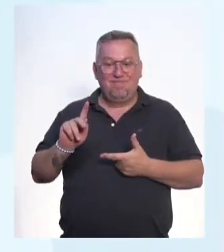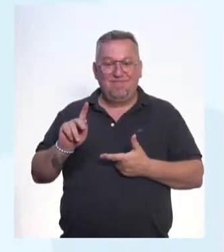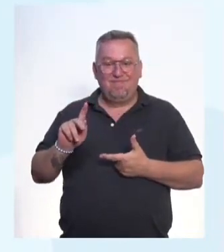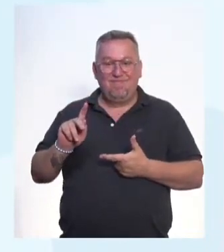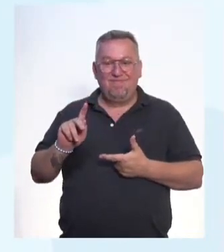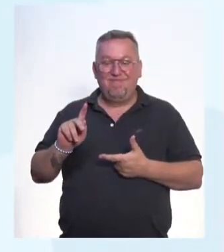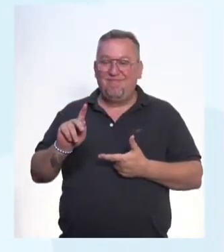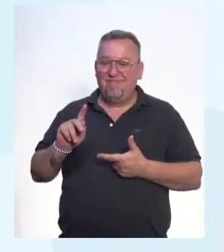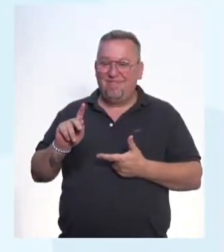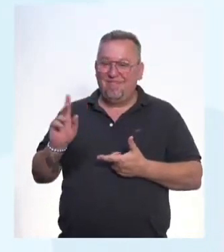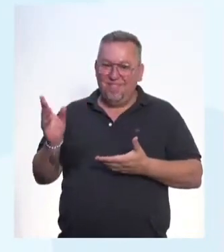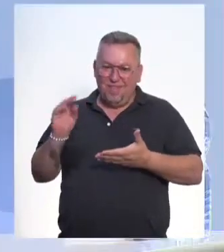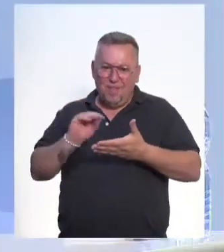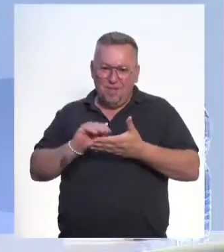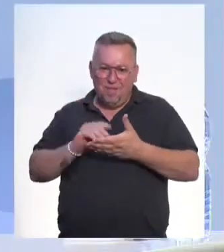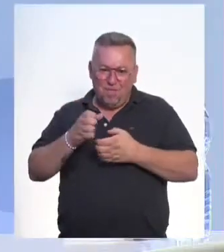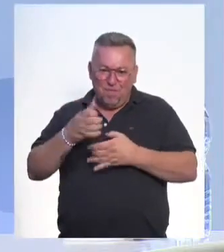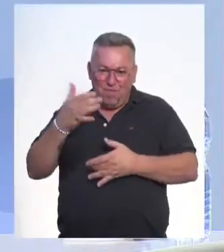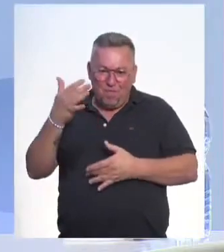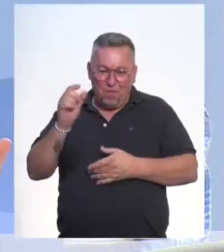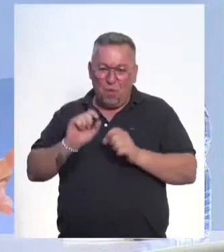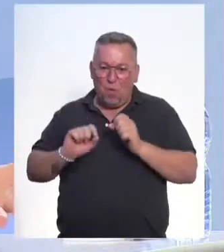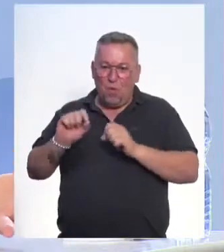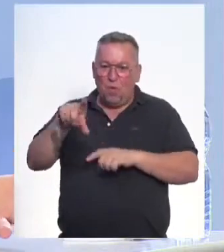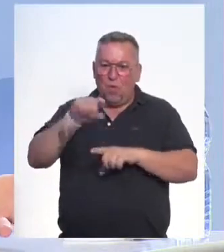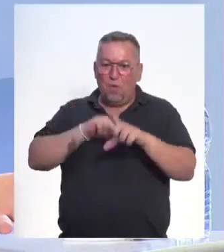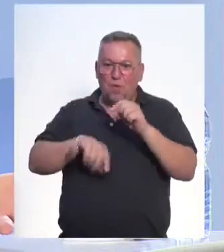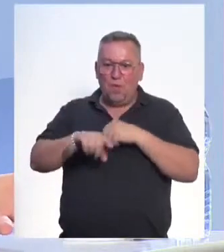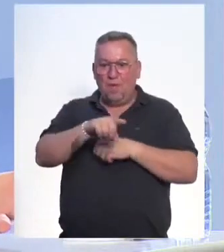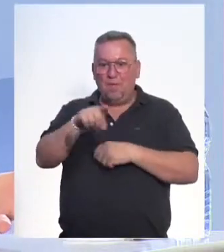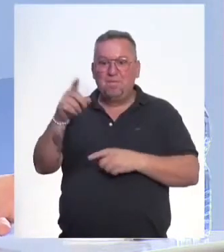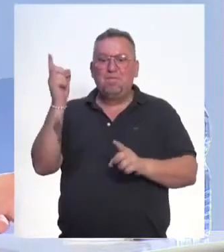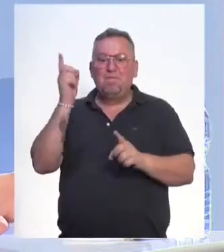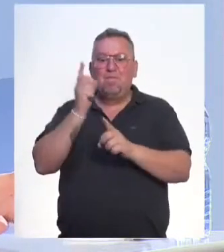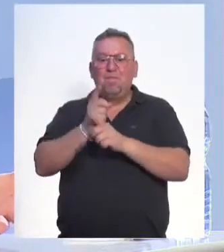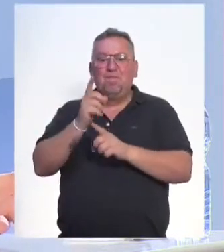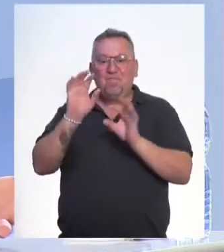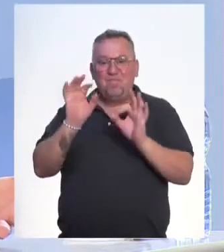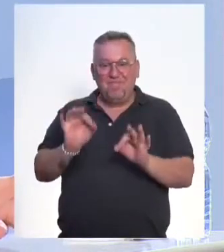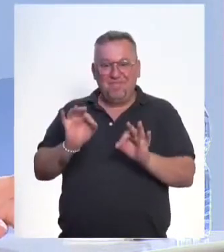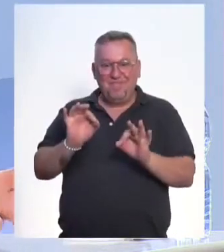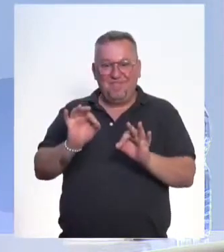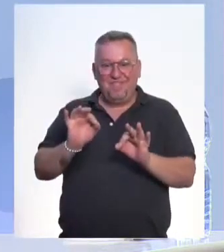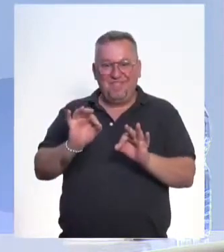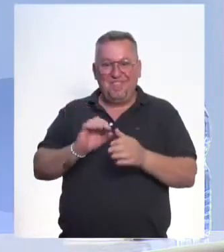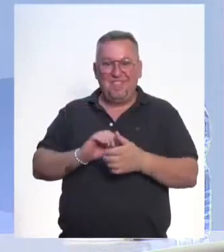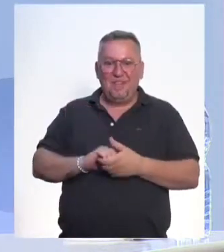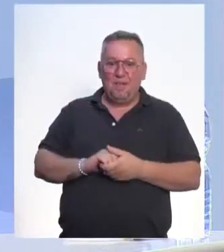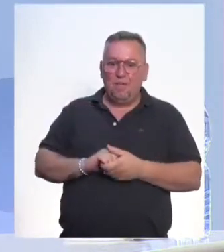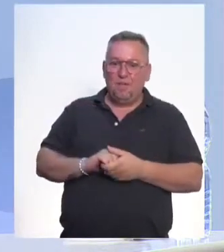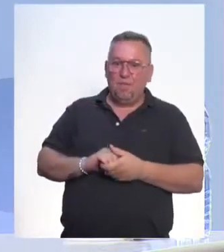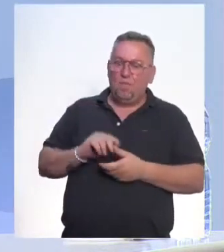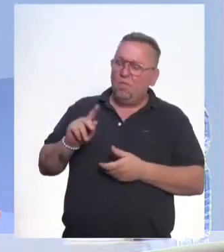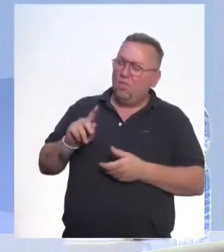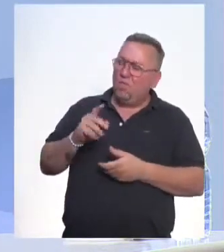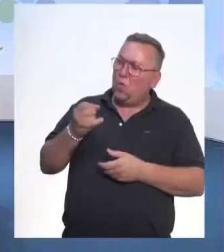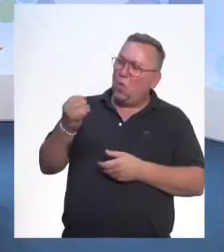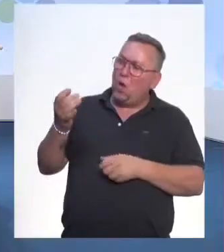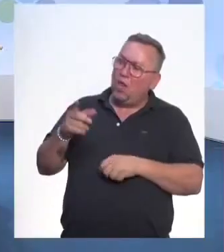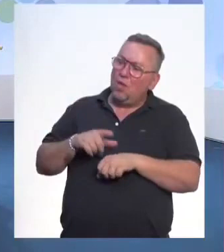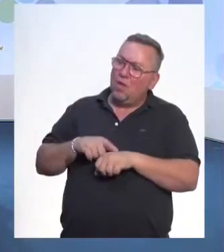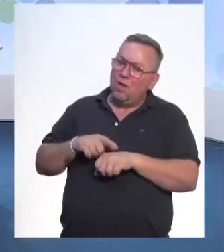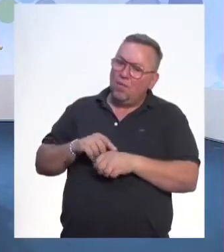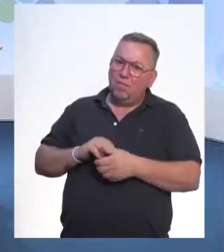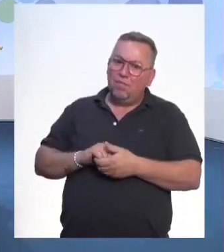Então, coloca lá no chat qual alternativa você encontrou como a correta, certo? Professora Roberta, quanto tempo